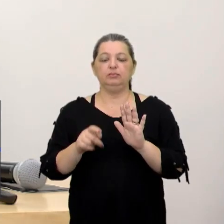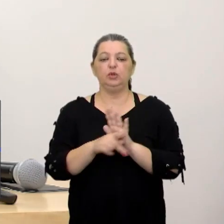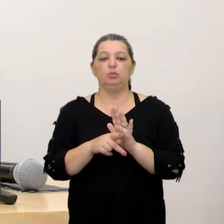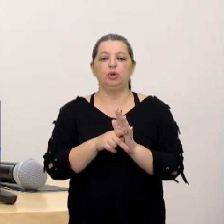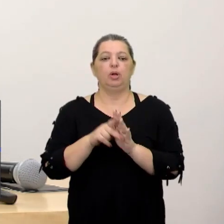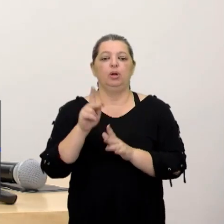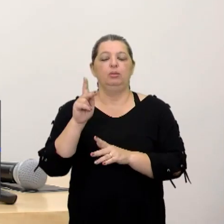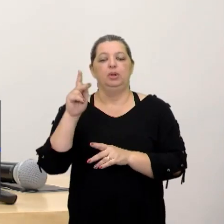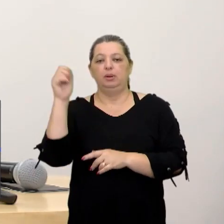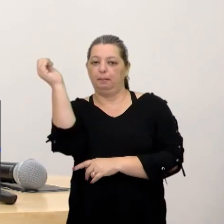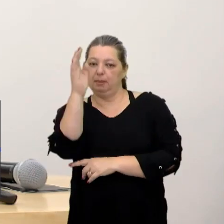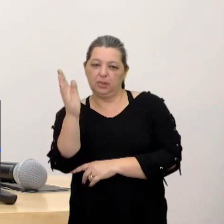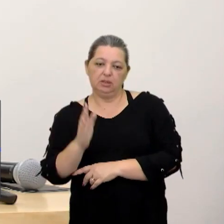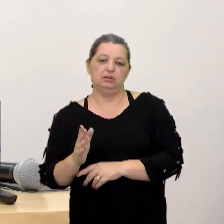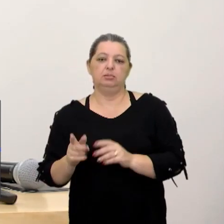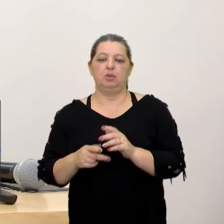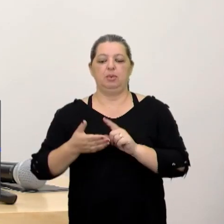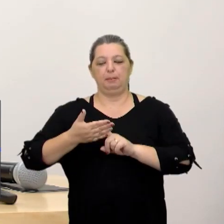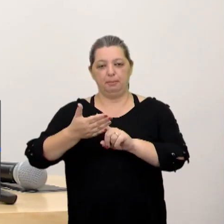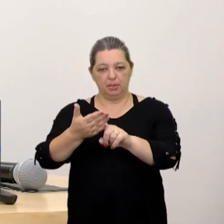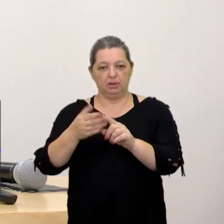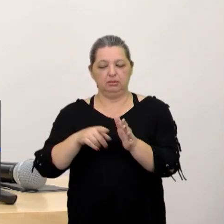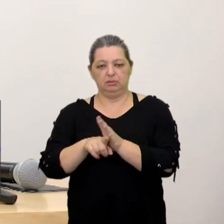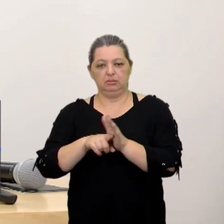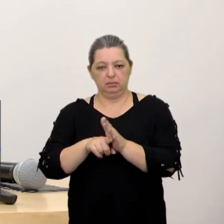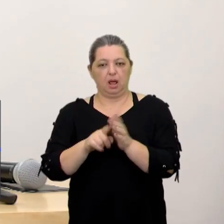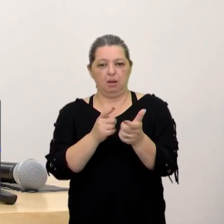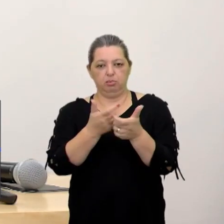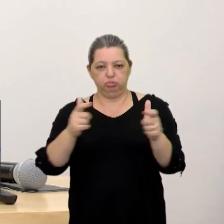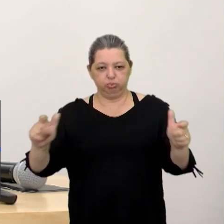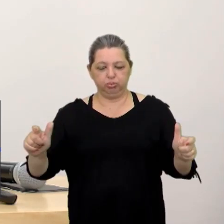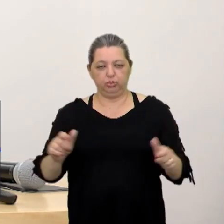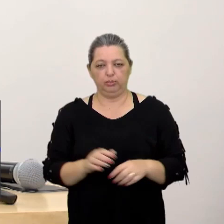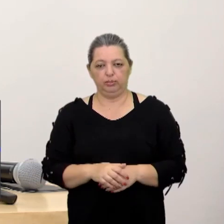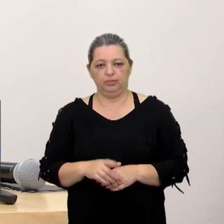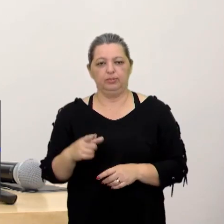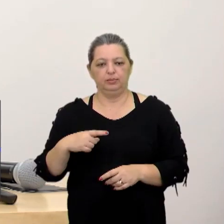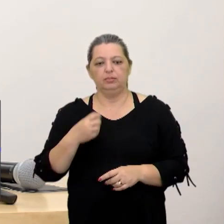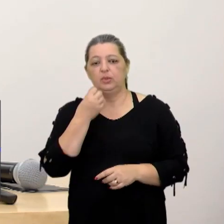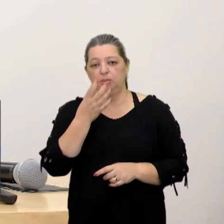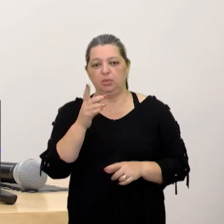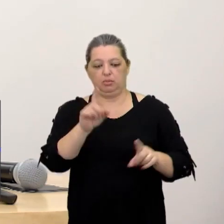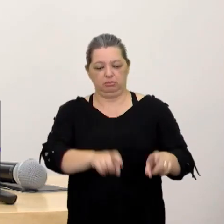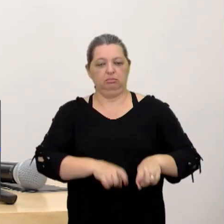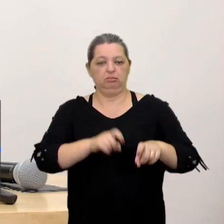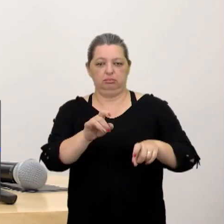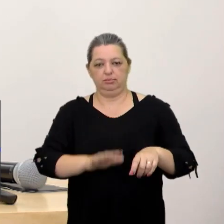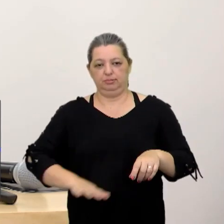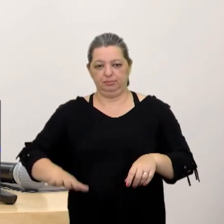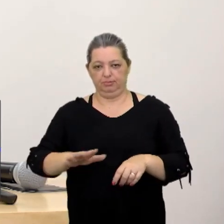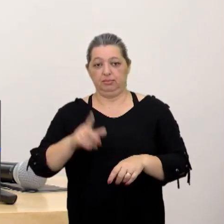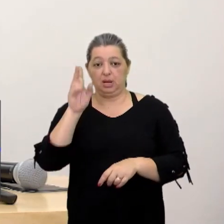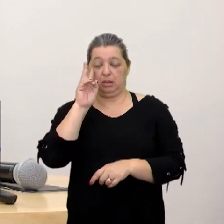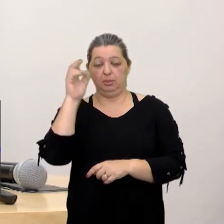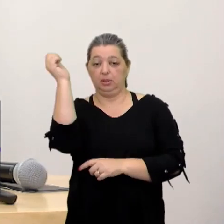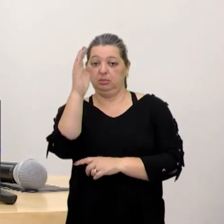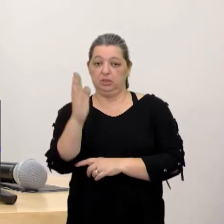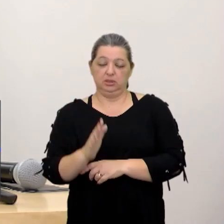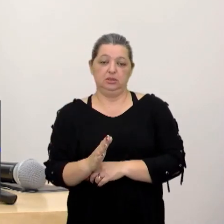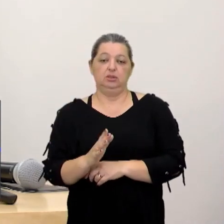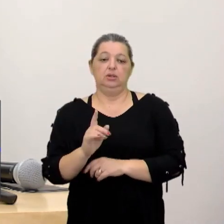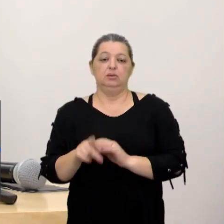né, através de pesquisas e tecnologias e o que nós temos, né, de bom aí na agricultura, lembrando que o Brasil, novamente, é um dos